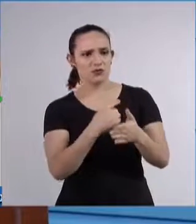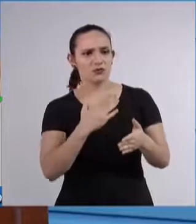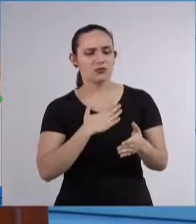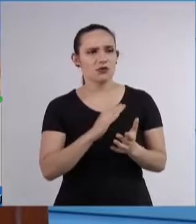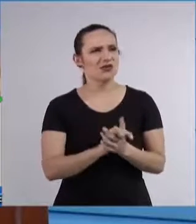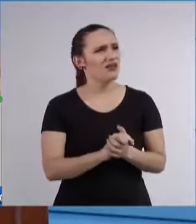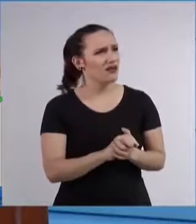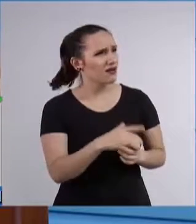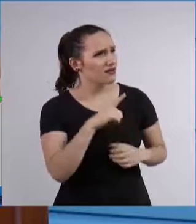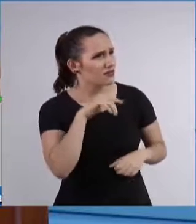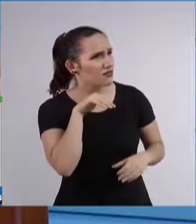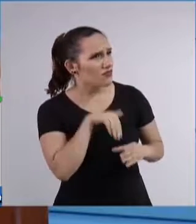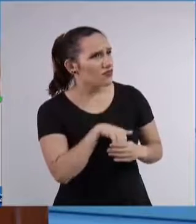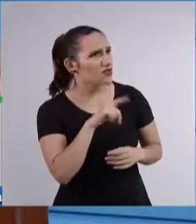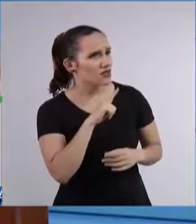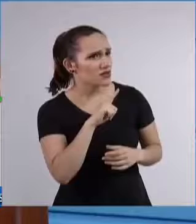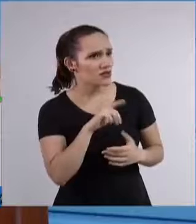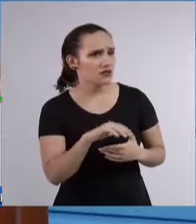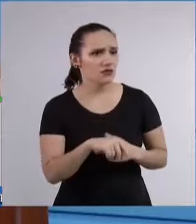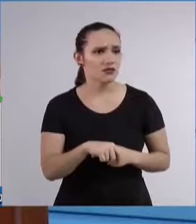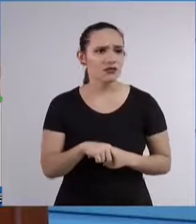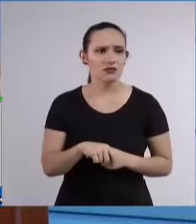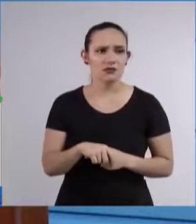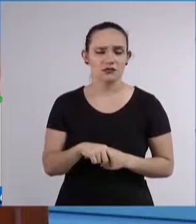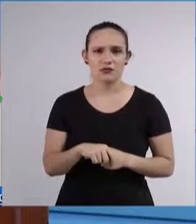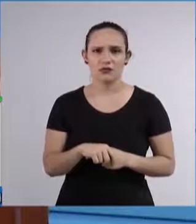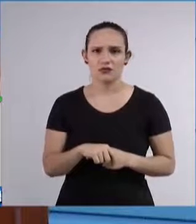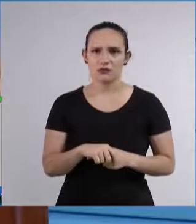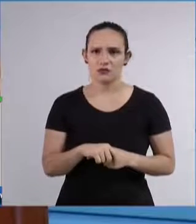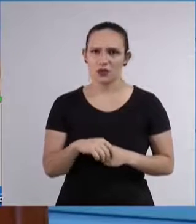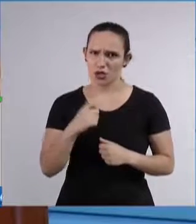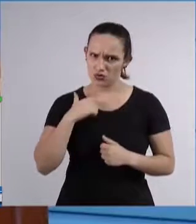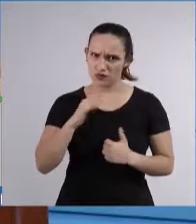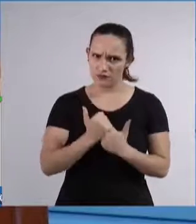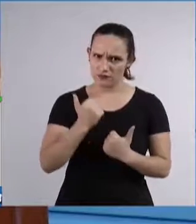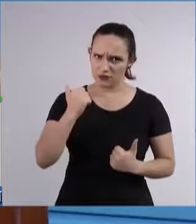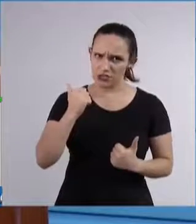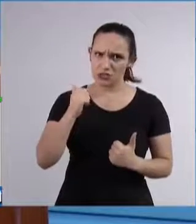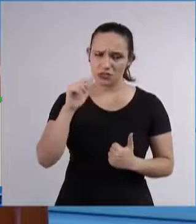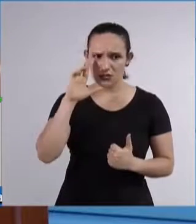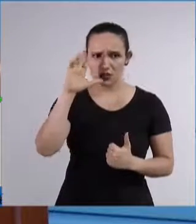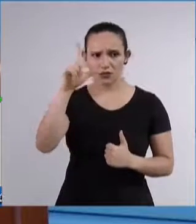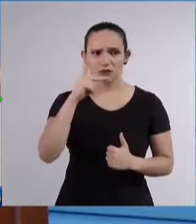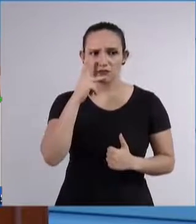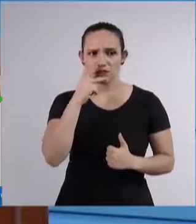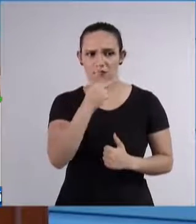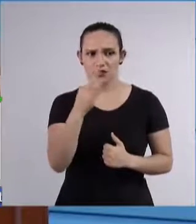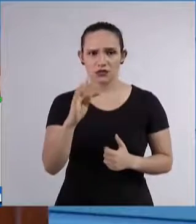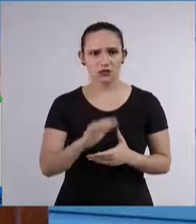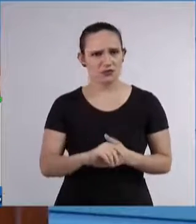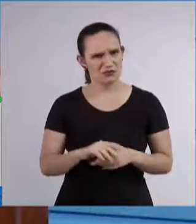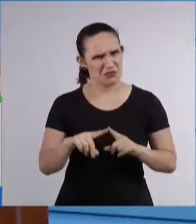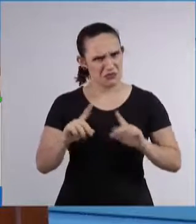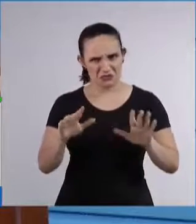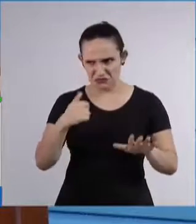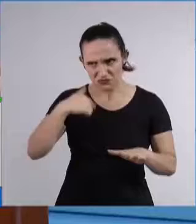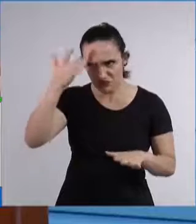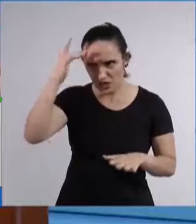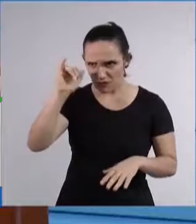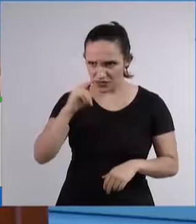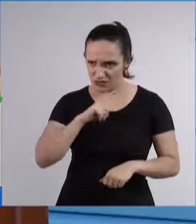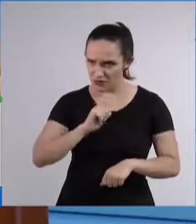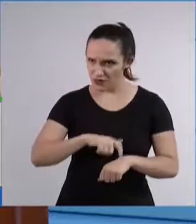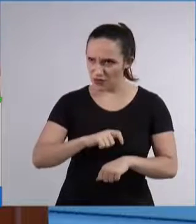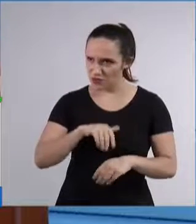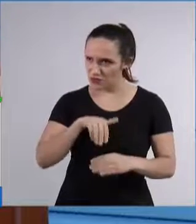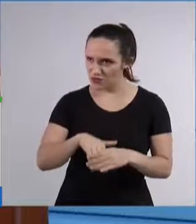no Congresso, porque eu era vice-líder do PT, e perguntava se ia ter votação ou não. Ele com 3 mandatos já lá.